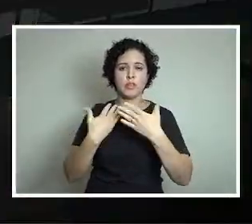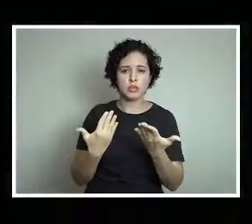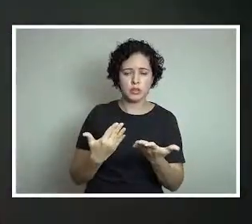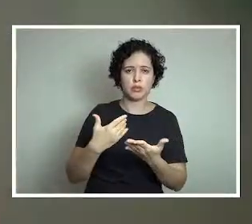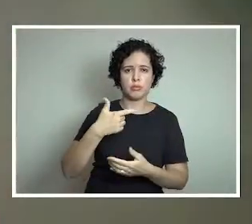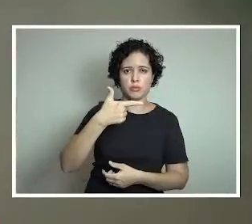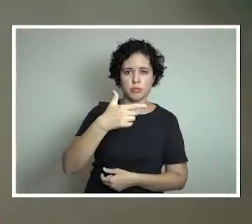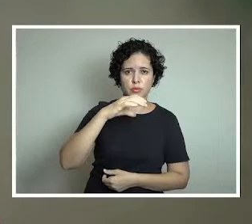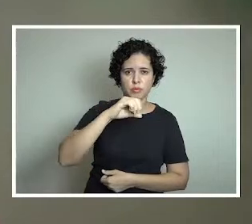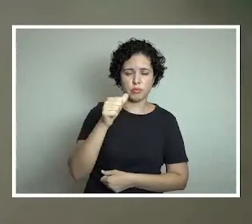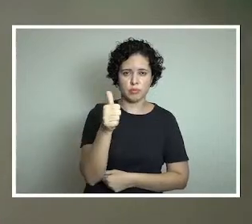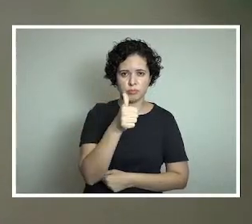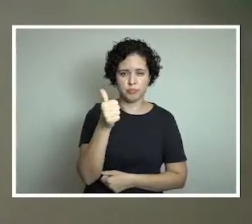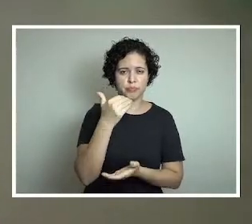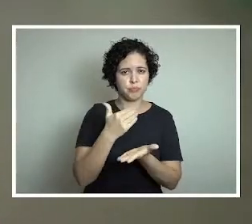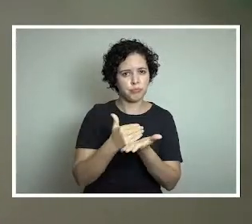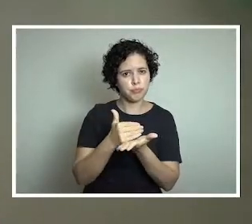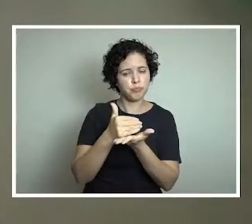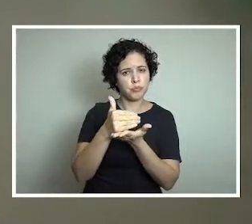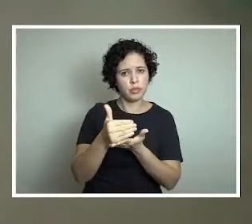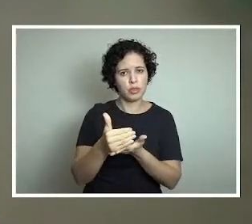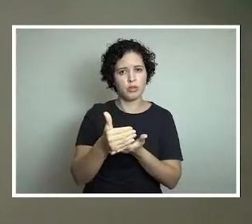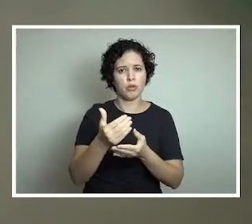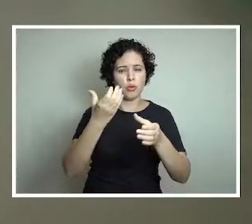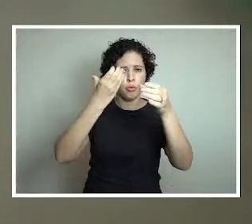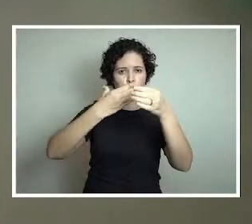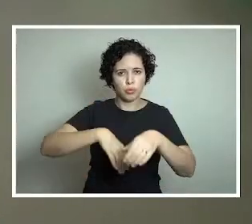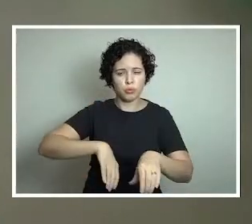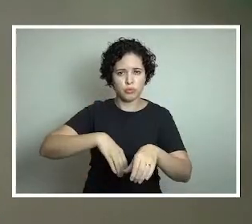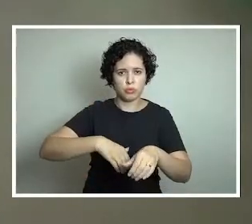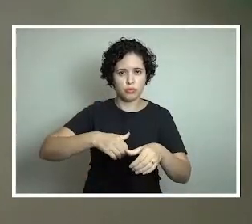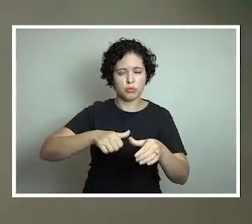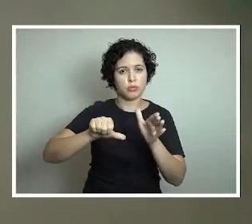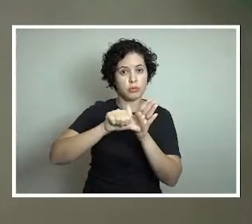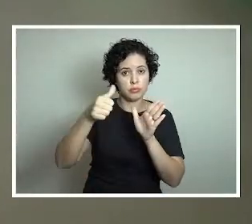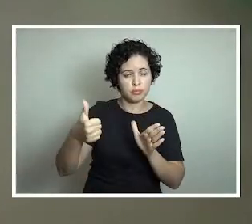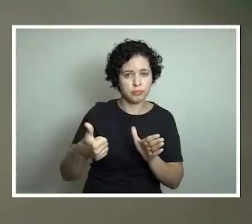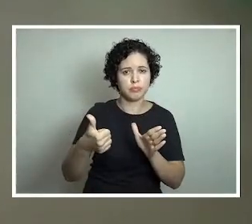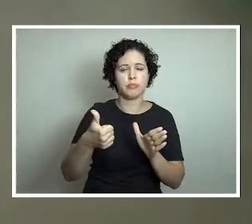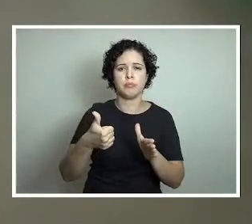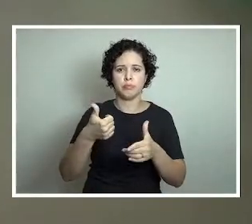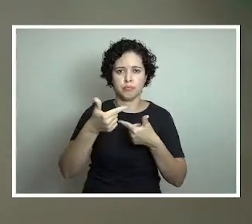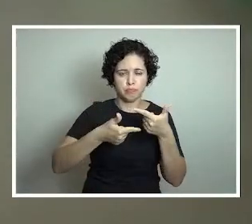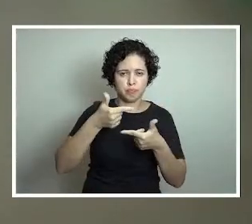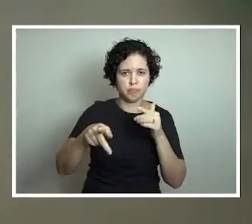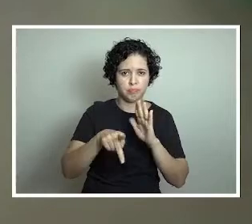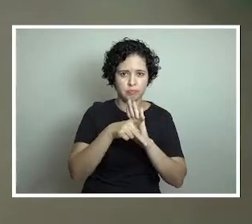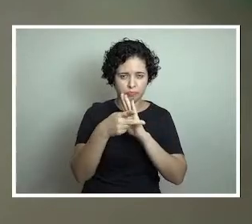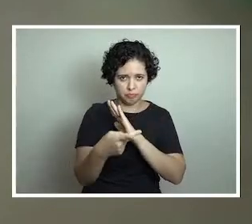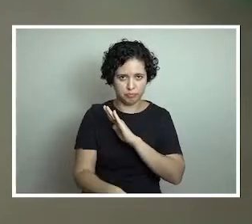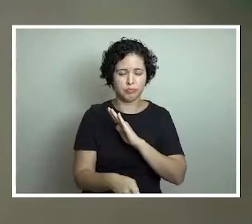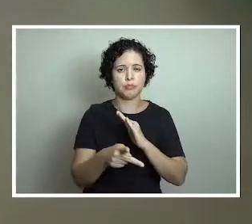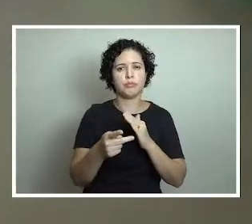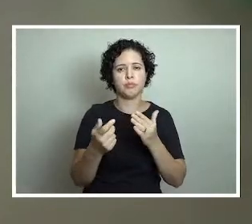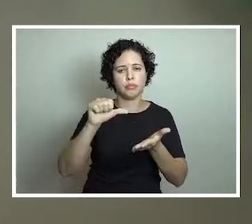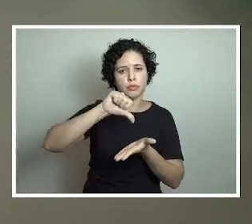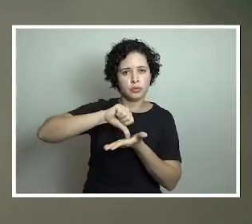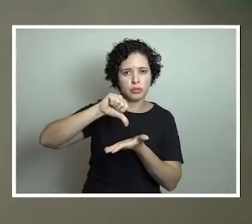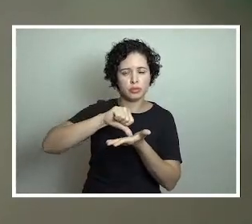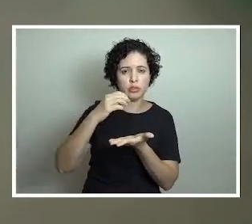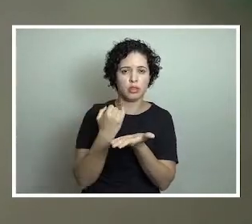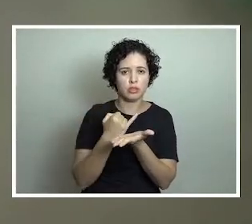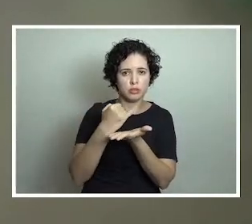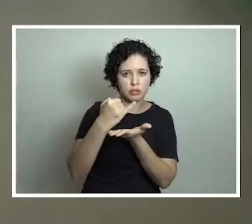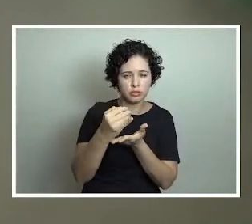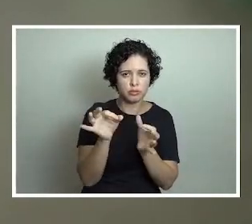de 2011, com o concurso para os primeiros servidores do campus, é que foram iniciados as